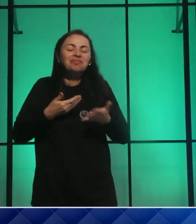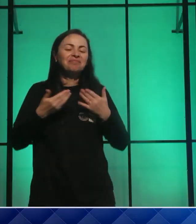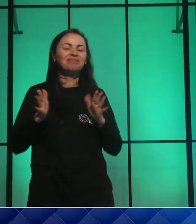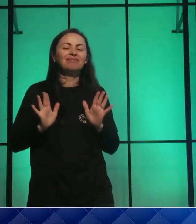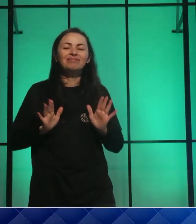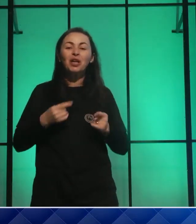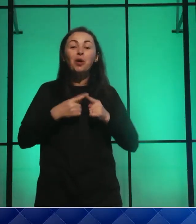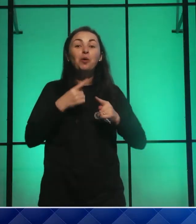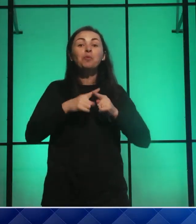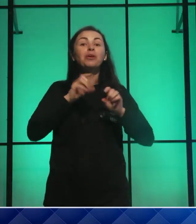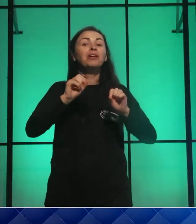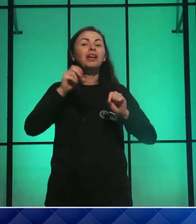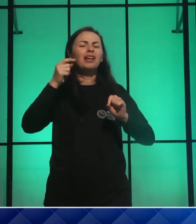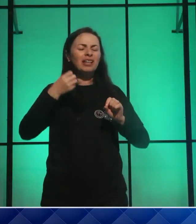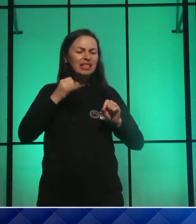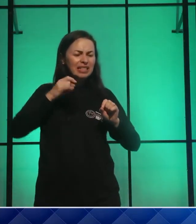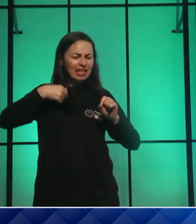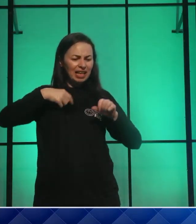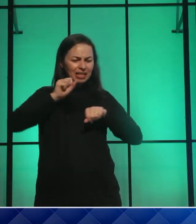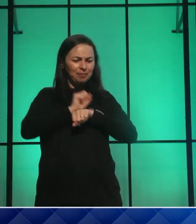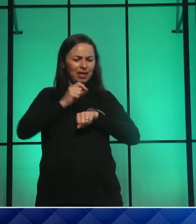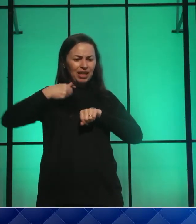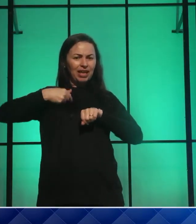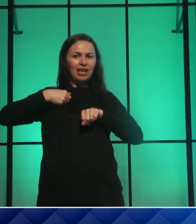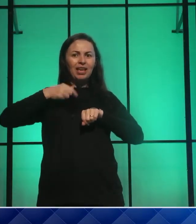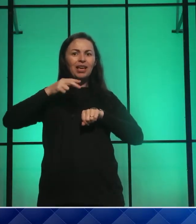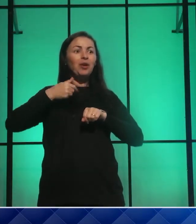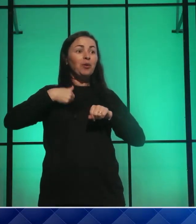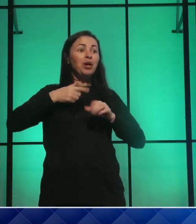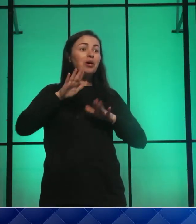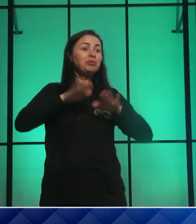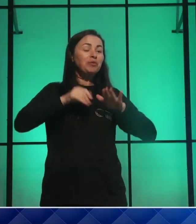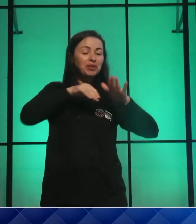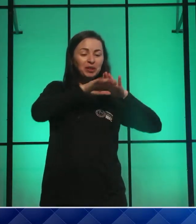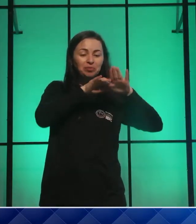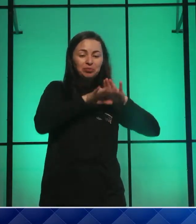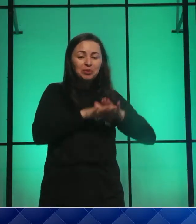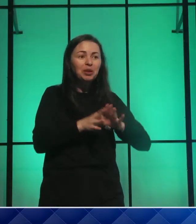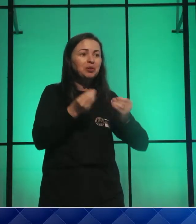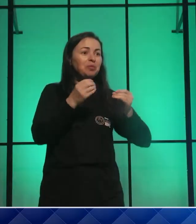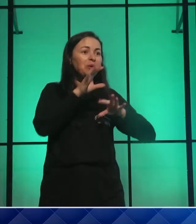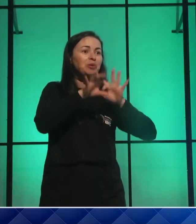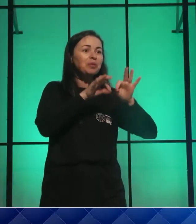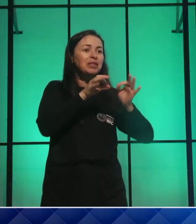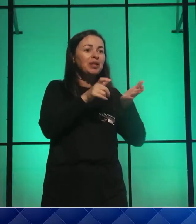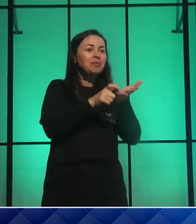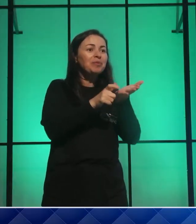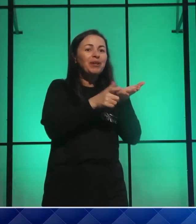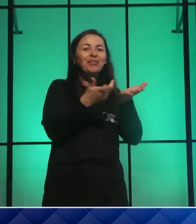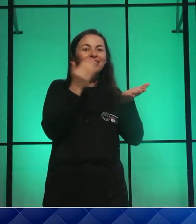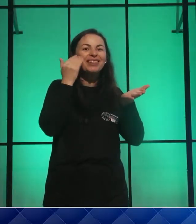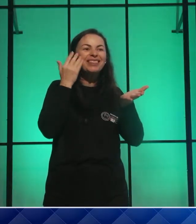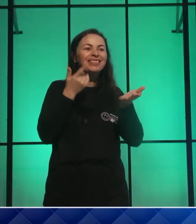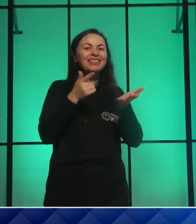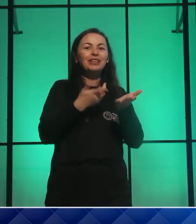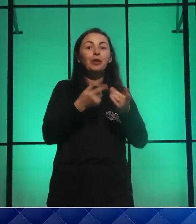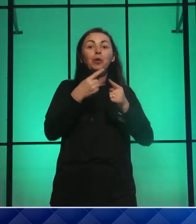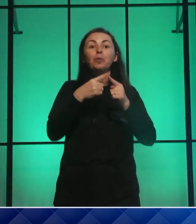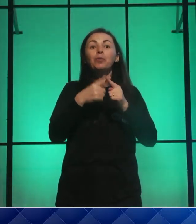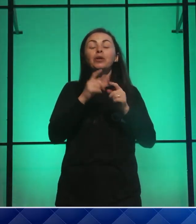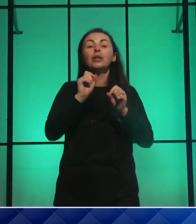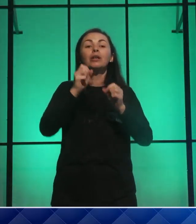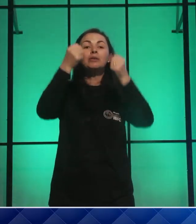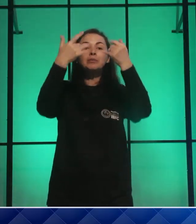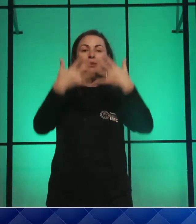Porque que se deixasse por mim, talvez eu teria vários presentes lá parados. E eu queria dizer para você